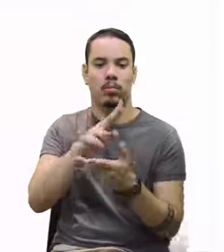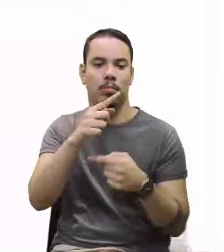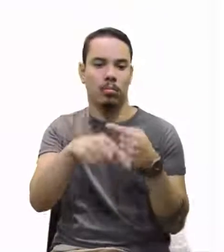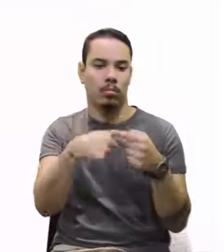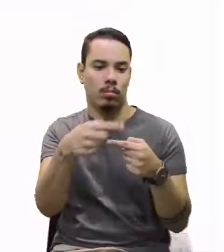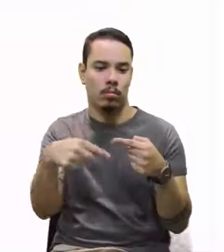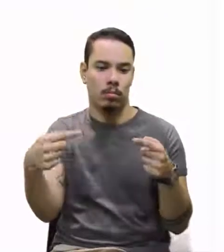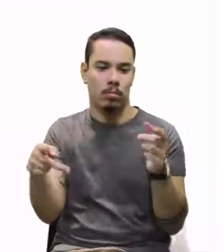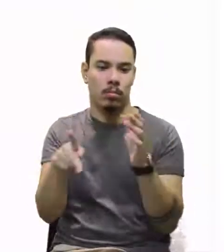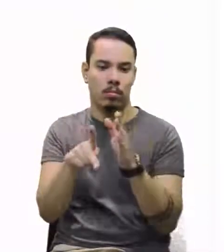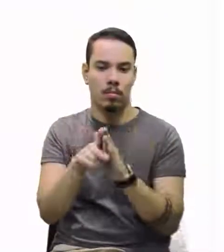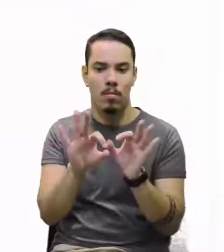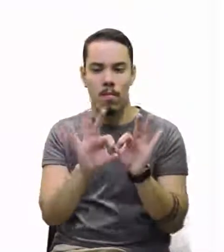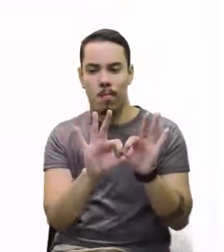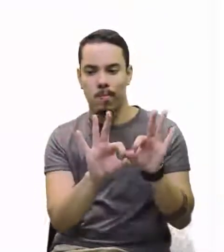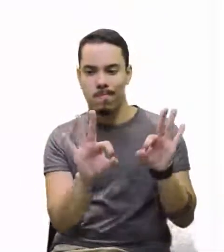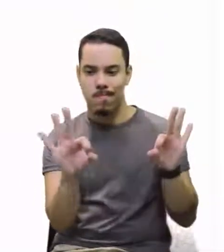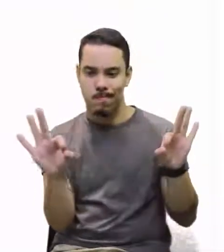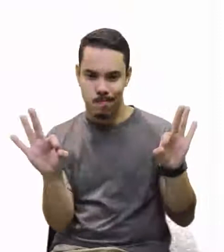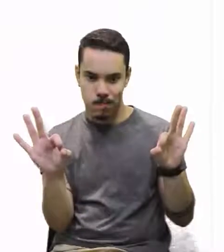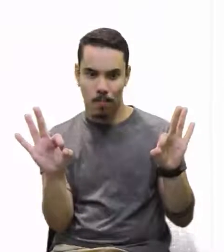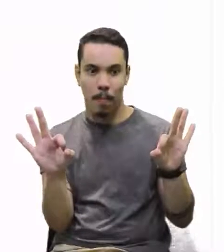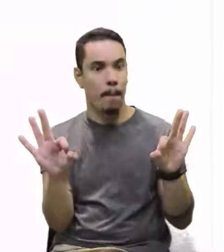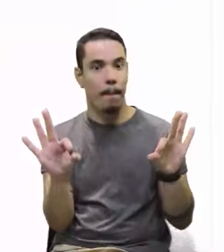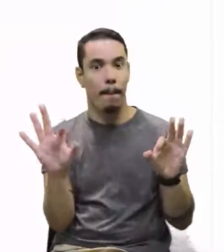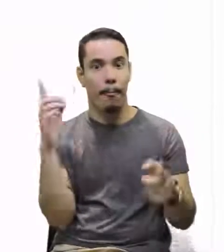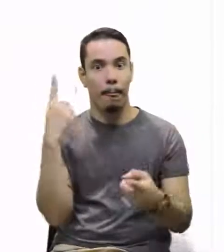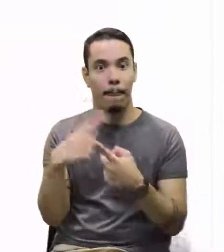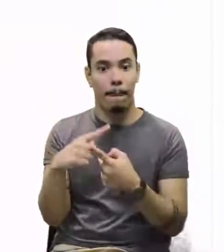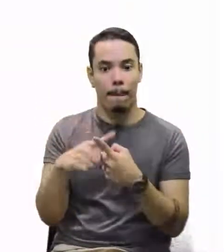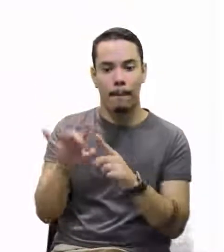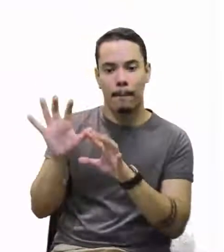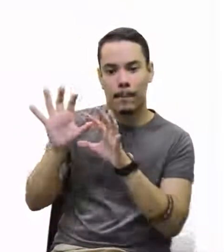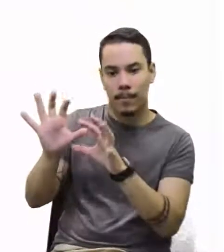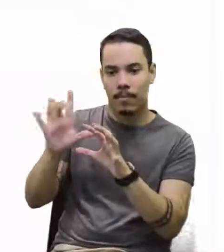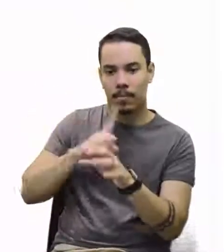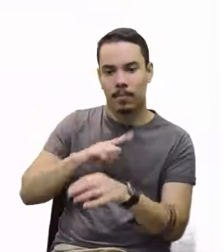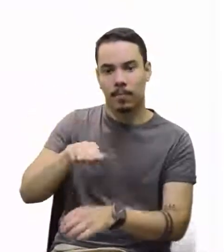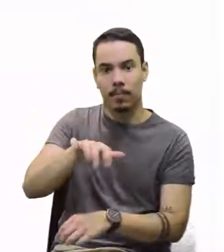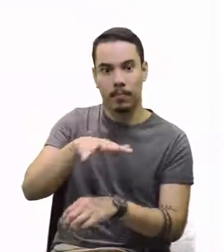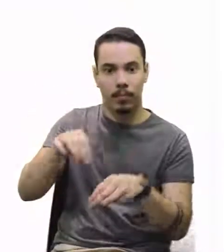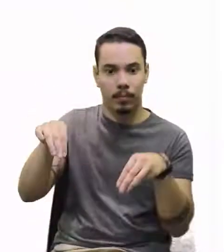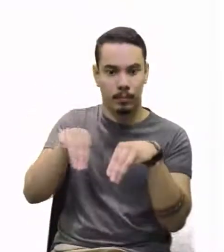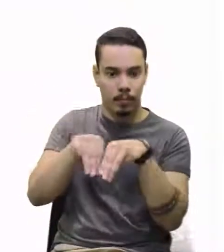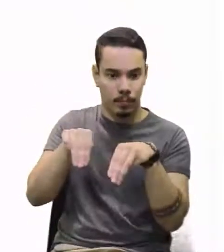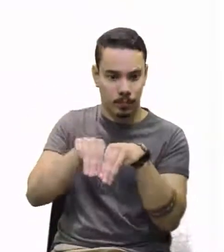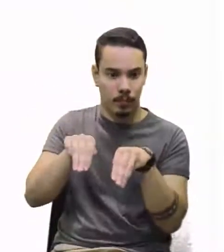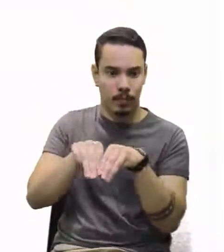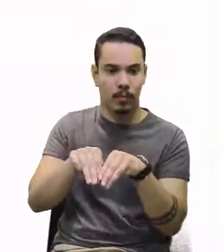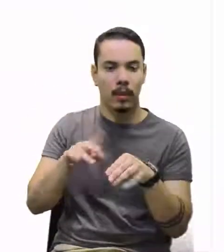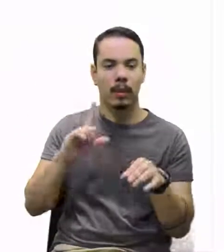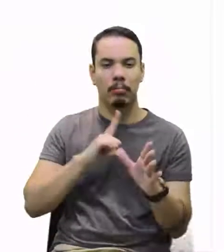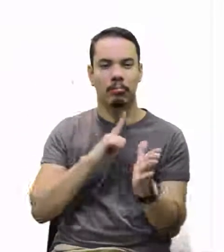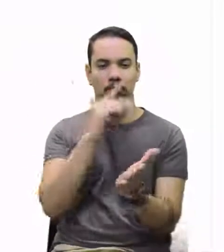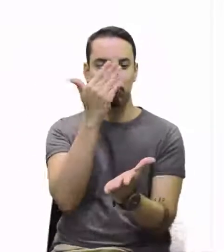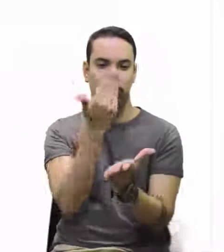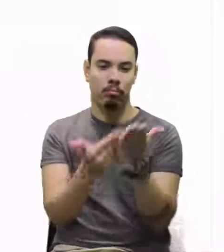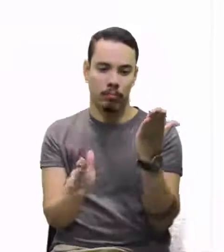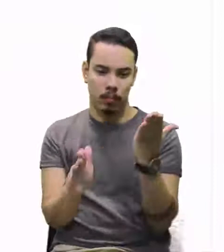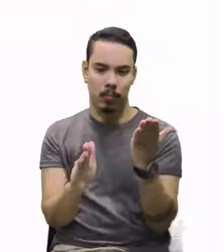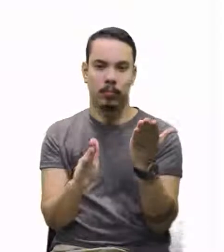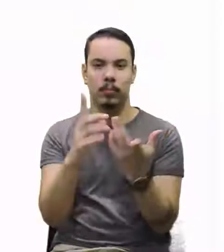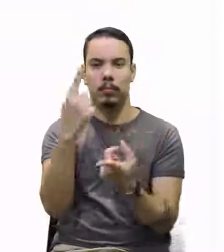têm formato de bastão. Neste caso, o campo magnético sofre perdas a